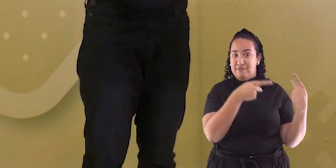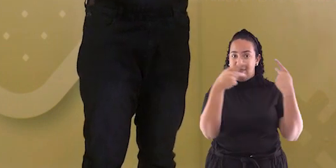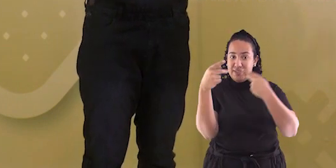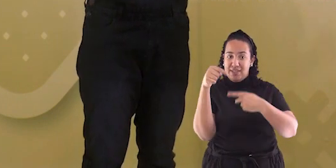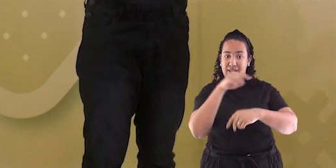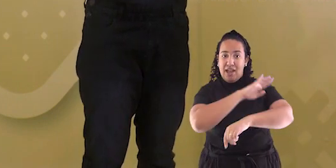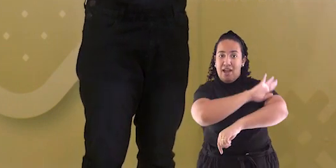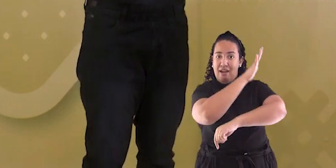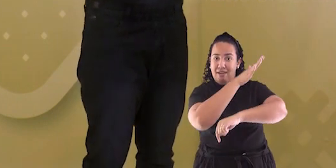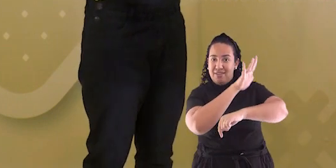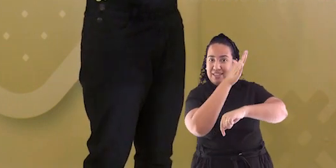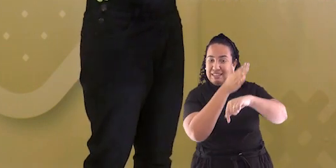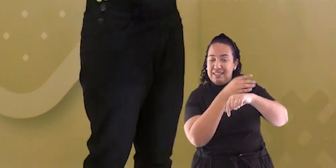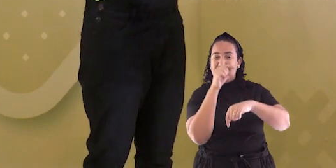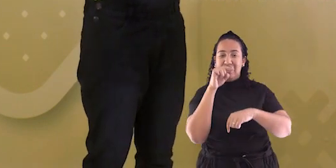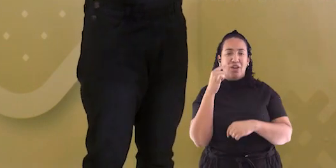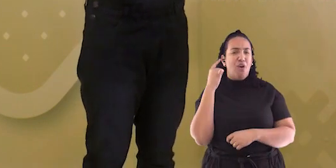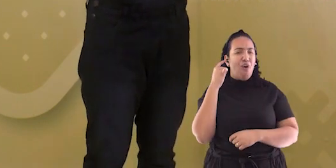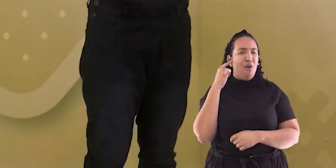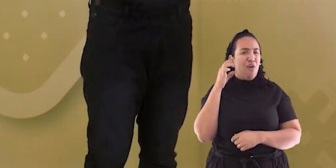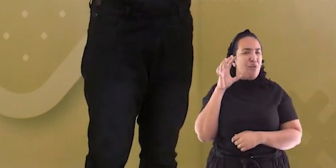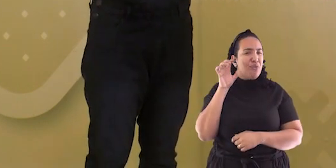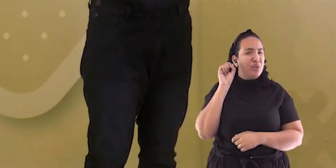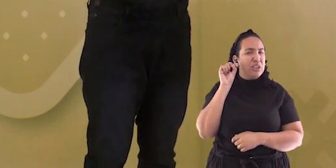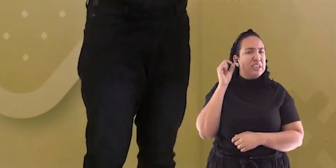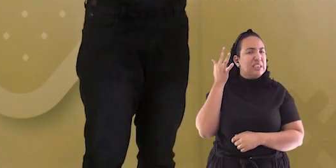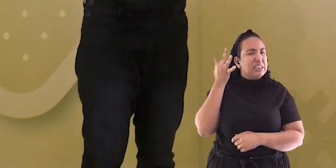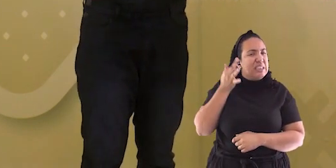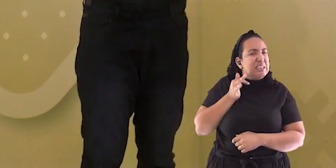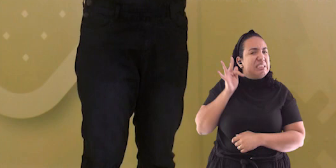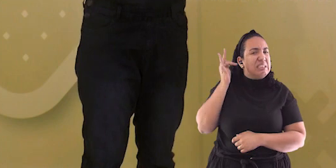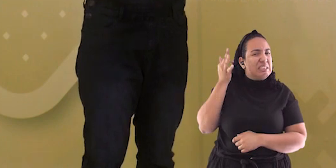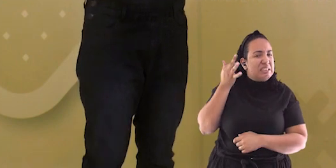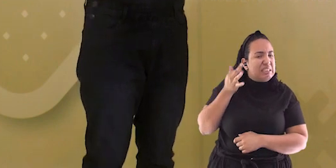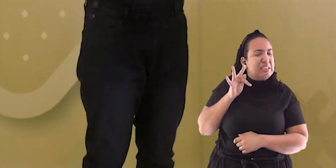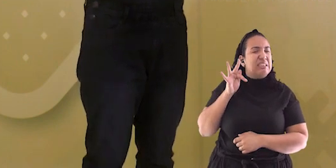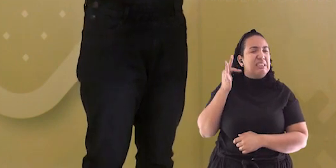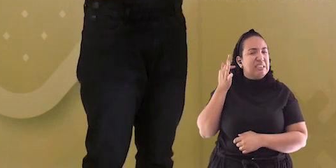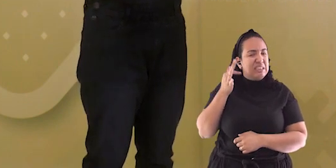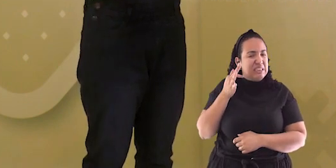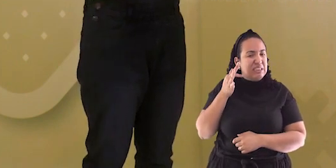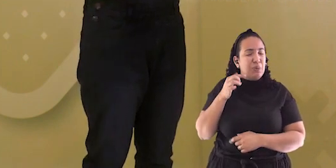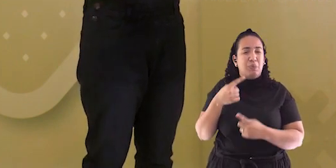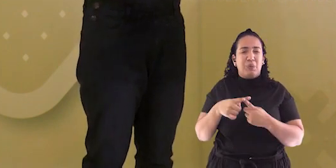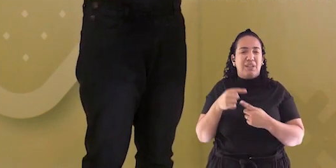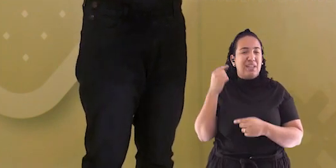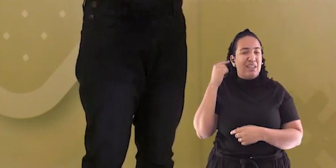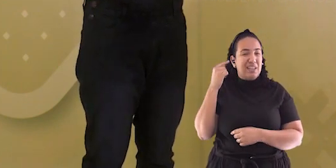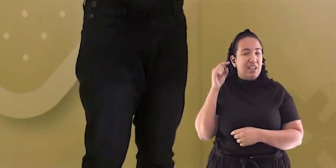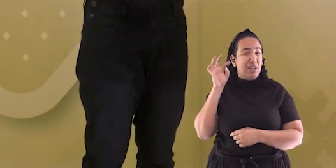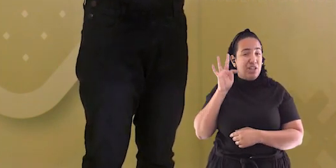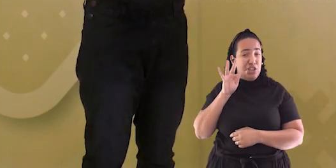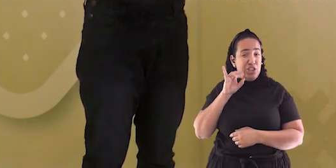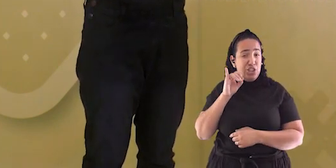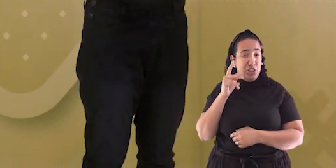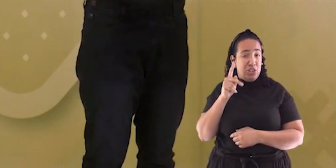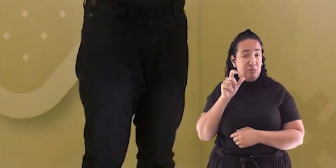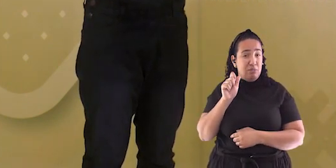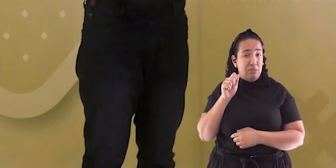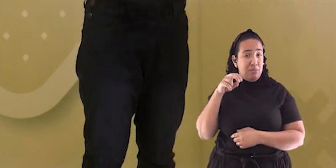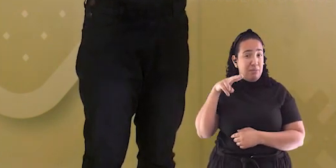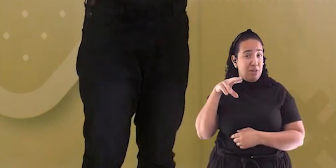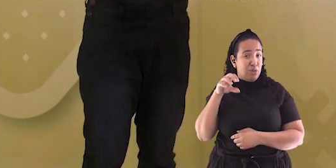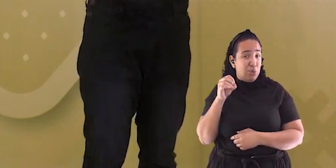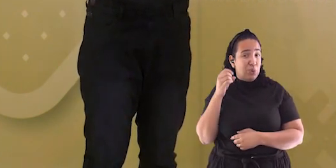o nosso ouvido começa a dar aquela pressãozinha. Pois é, ele sente. Nosso tímpano é muito sensível à mudança de pressão. Então, subiu a serra, a